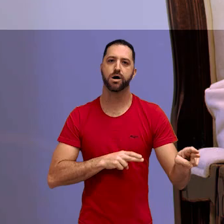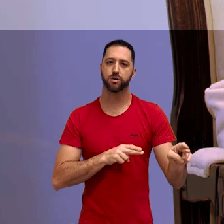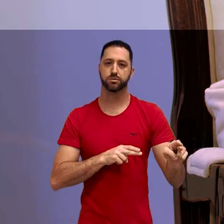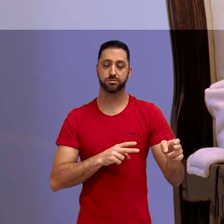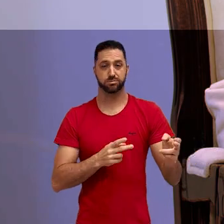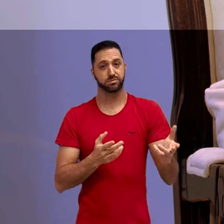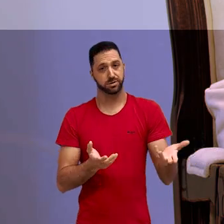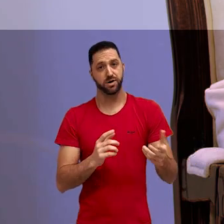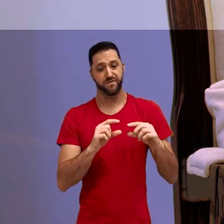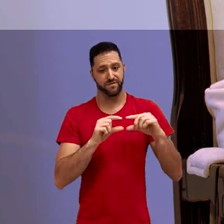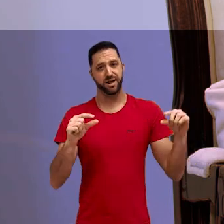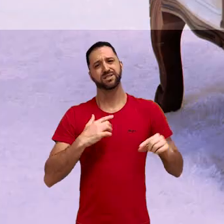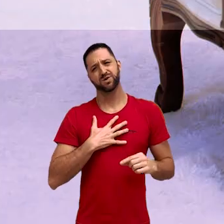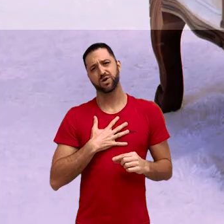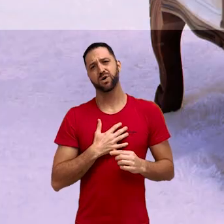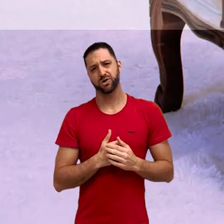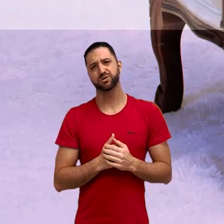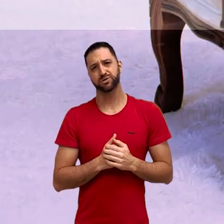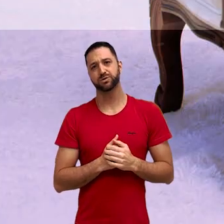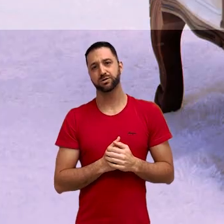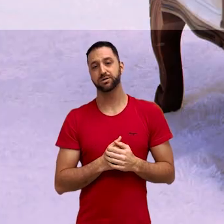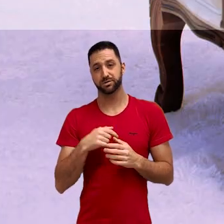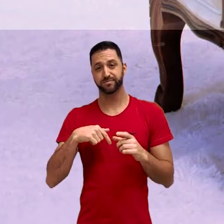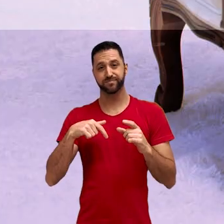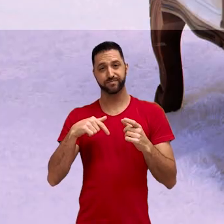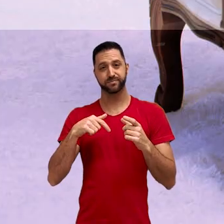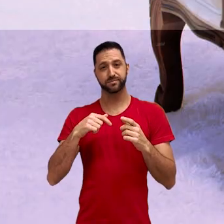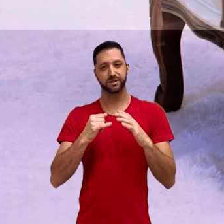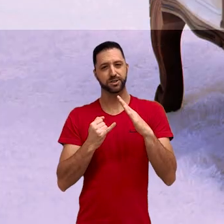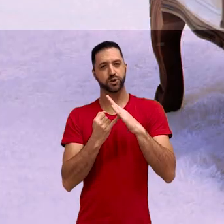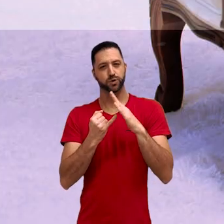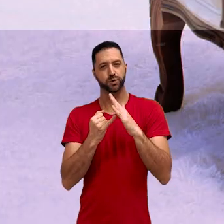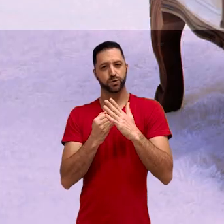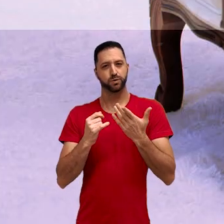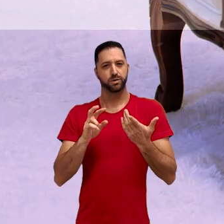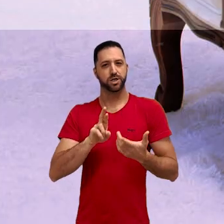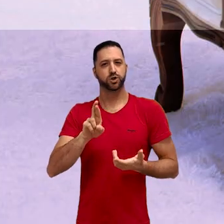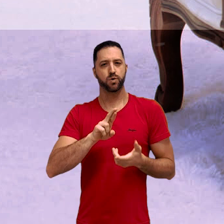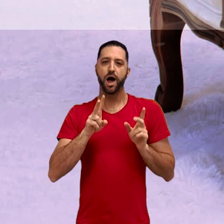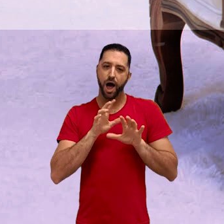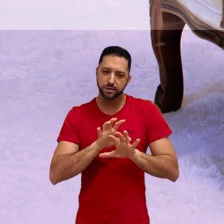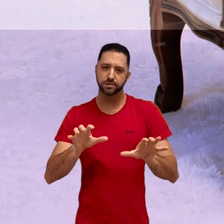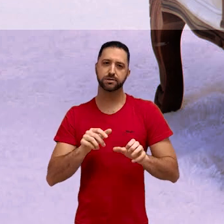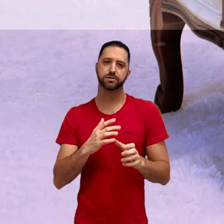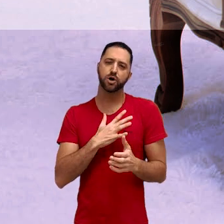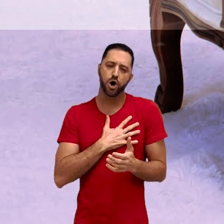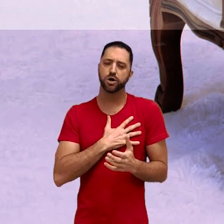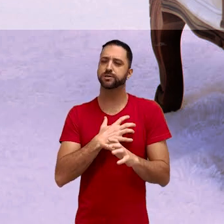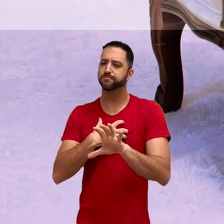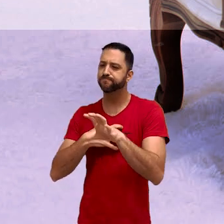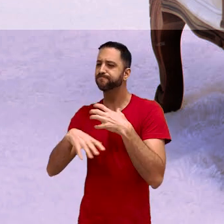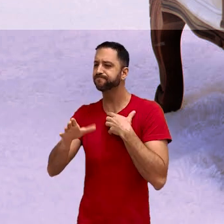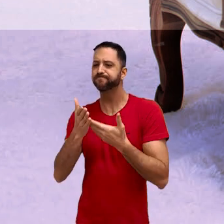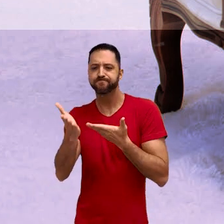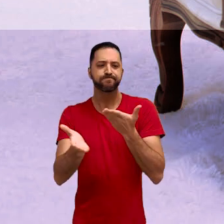muito forte na nossa vida. Né? O Instituto Ressoar tem essa intenção. Doar o próximo é muito legal, mas sempre